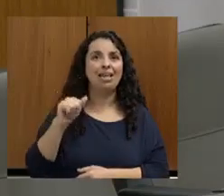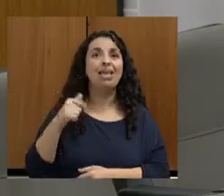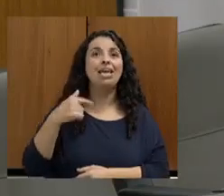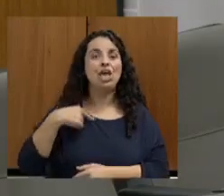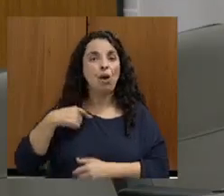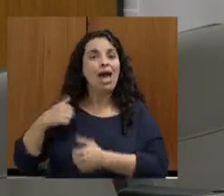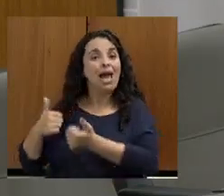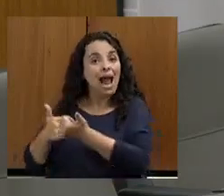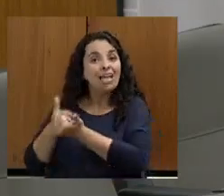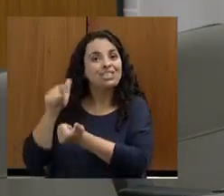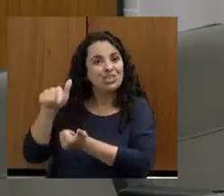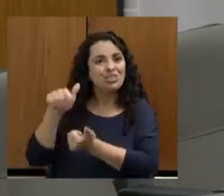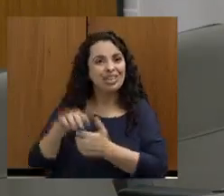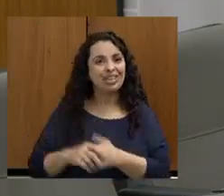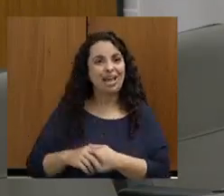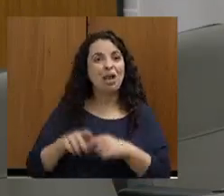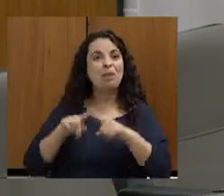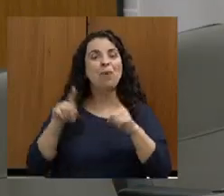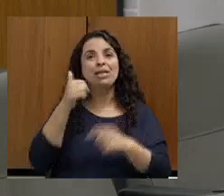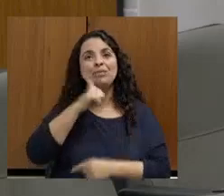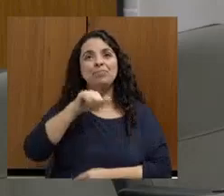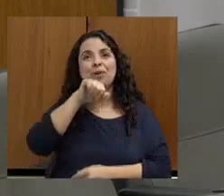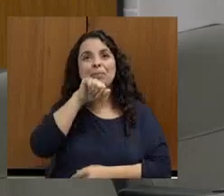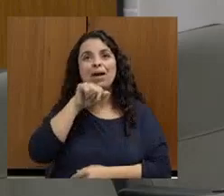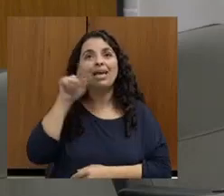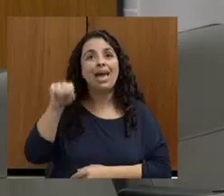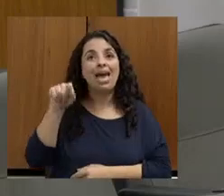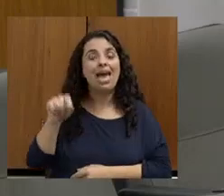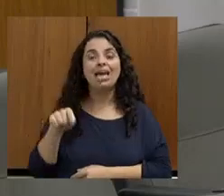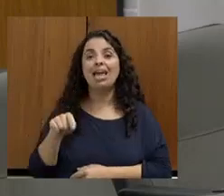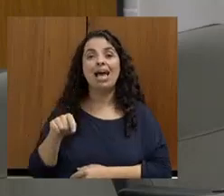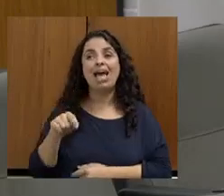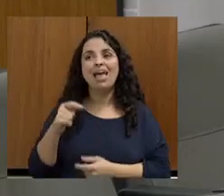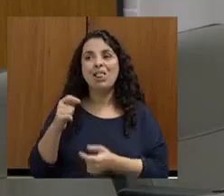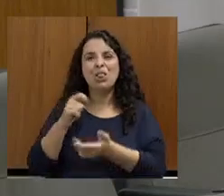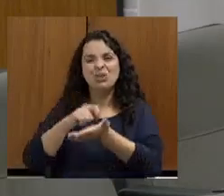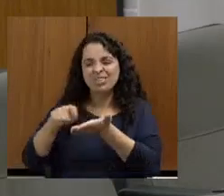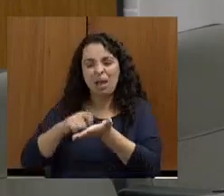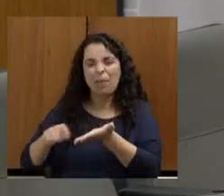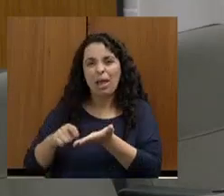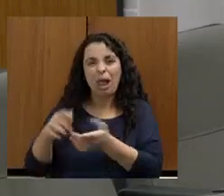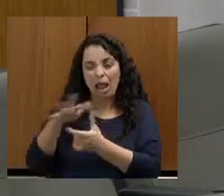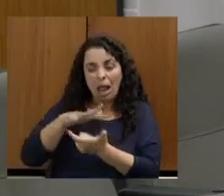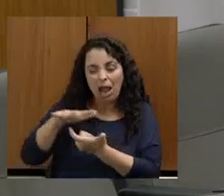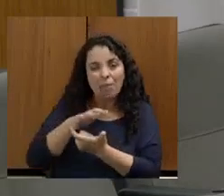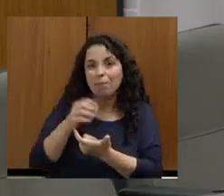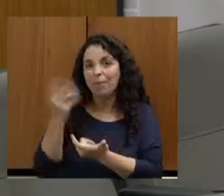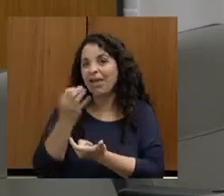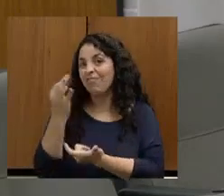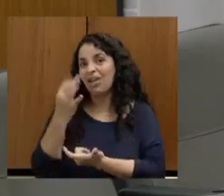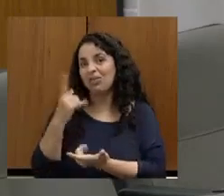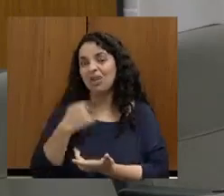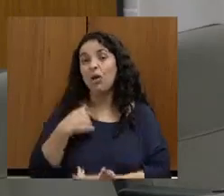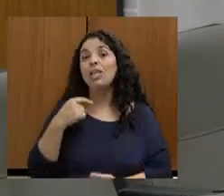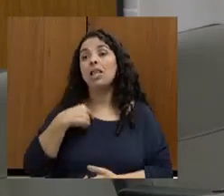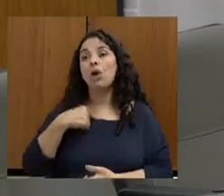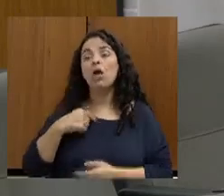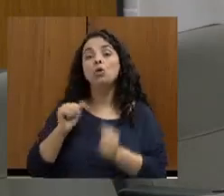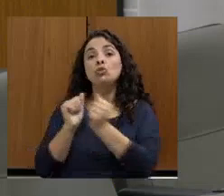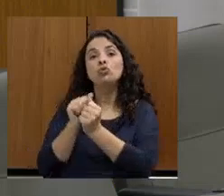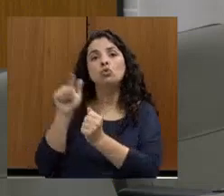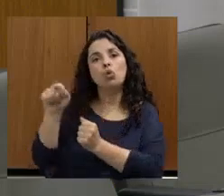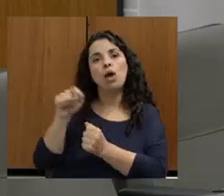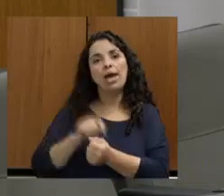por isso que eu era assessora dela. Então, quem escrevia era eu. Já com 16 anos de idade, já bancava aqui para poder defender 39